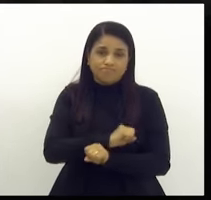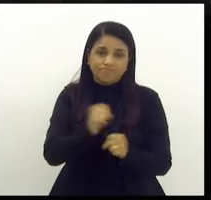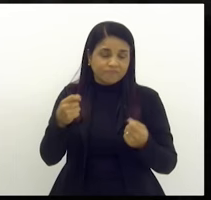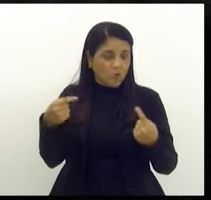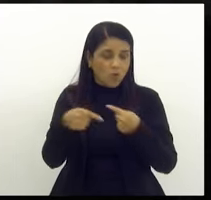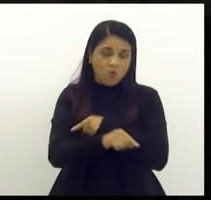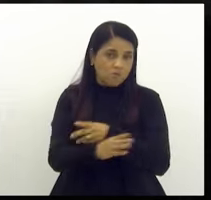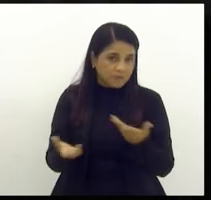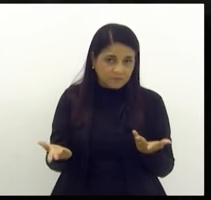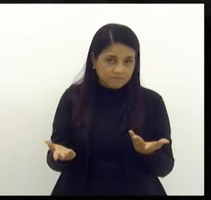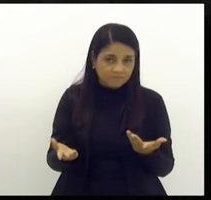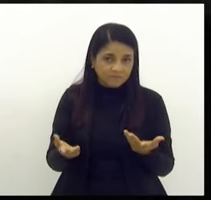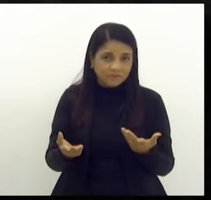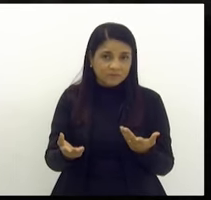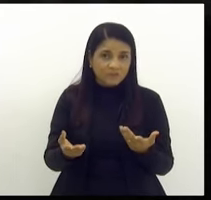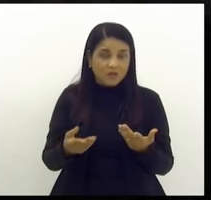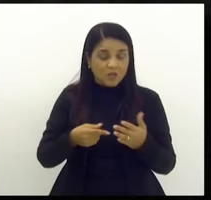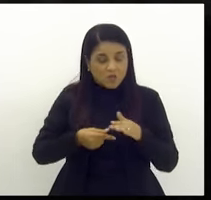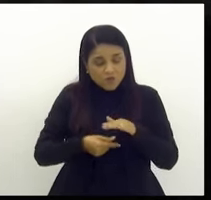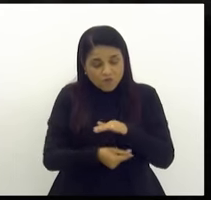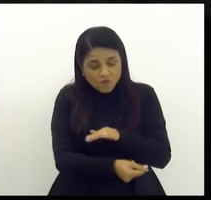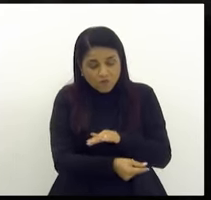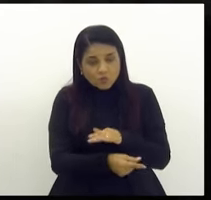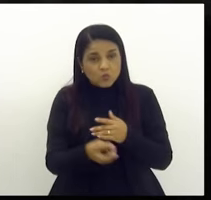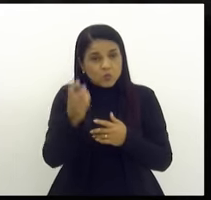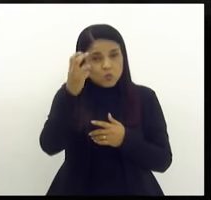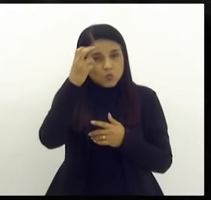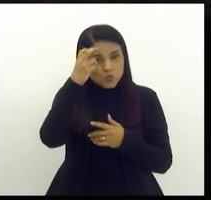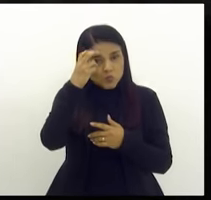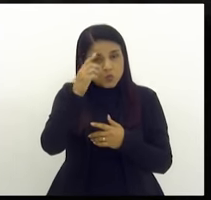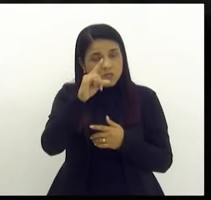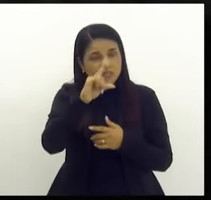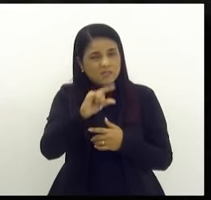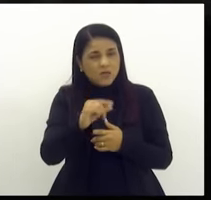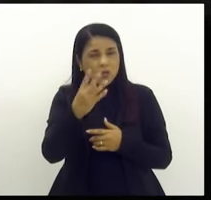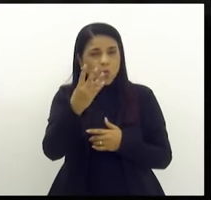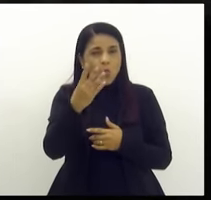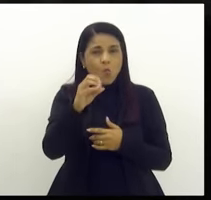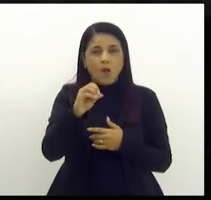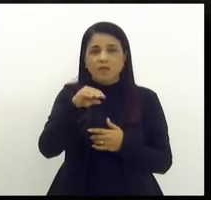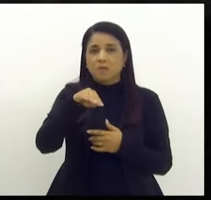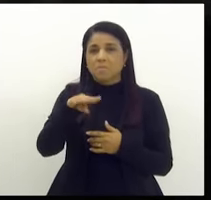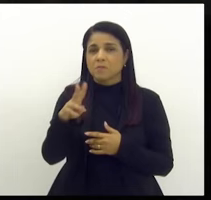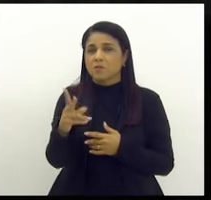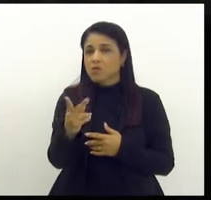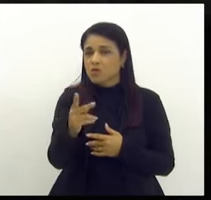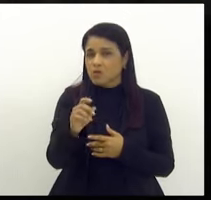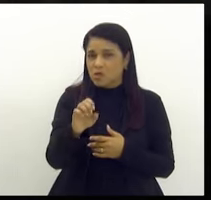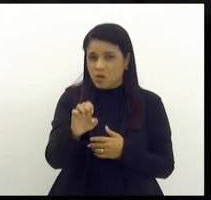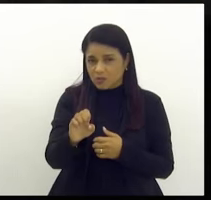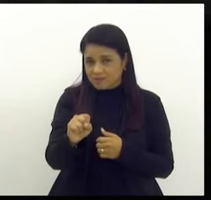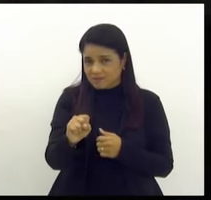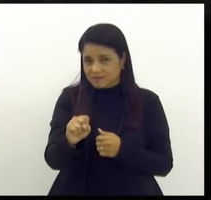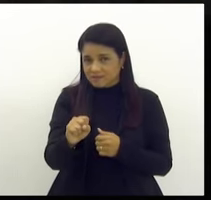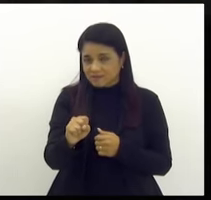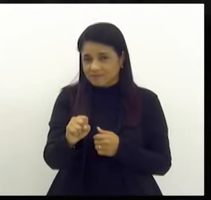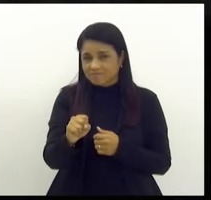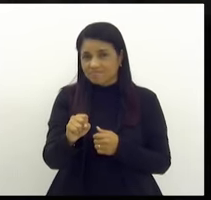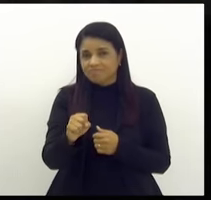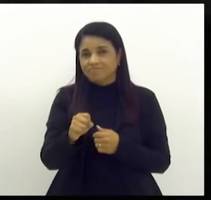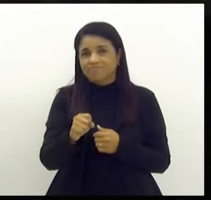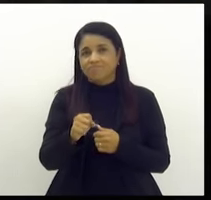propósito é um fundo irrisório tem lá um saldo de uns 40 milhões alavanca